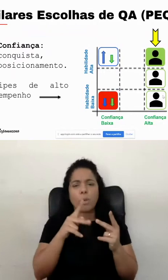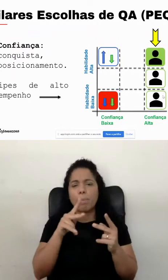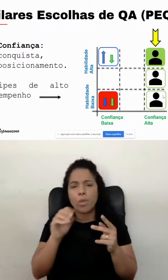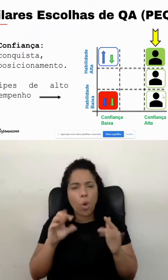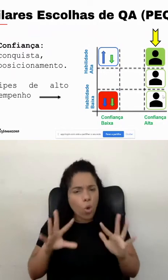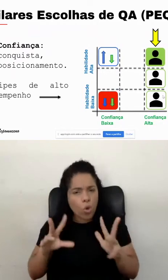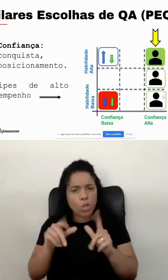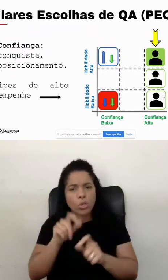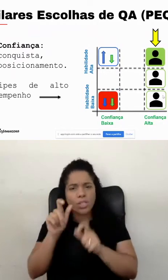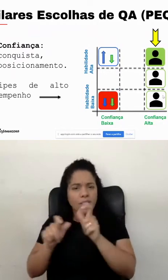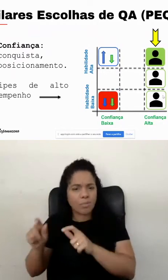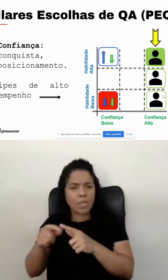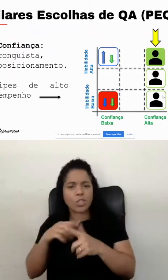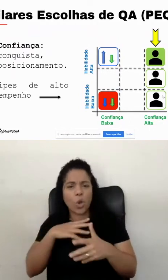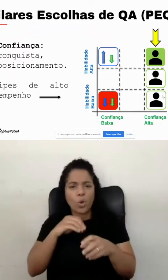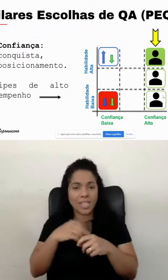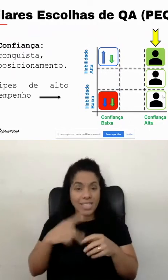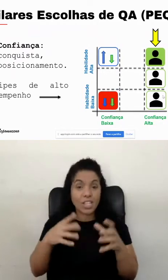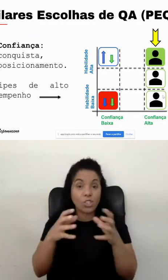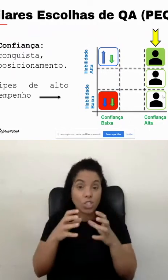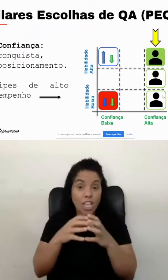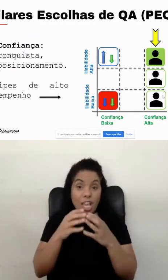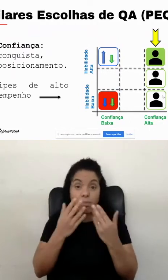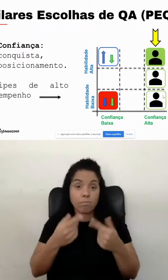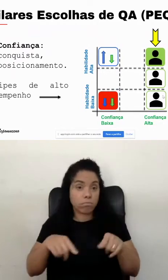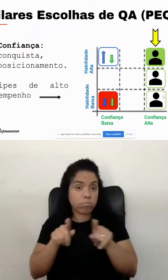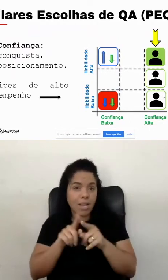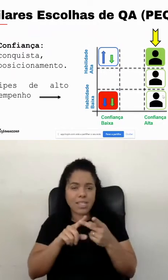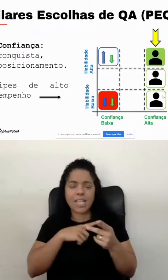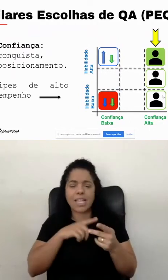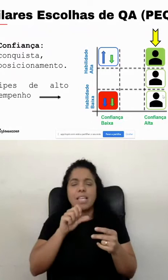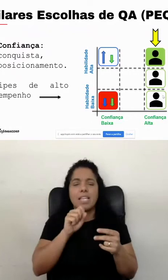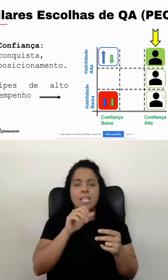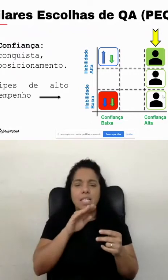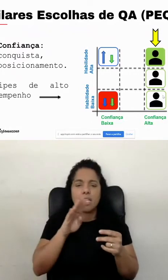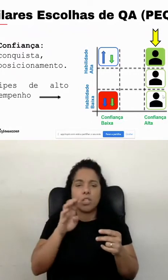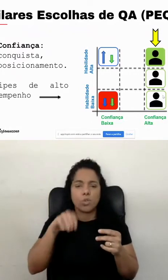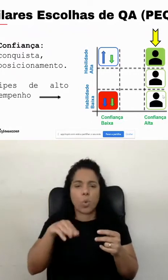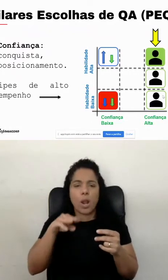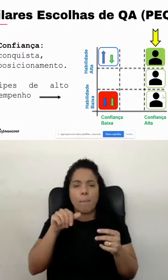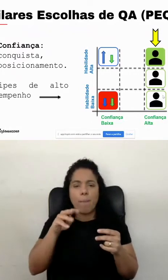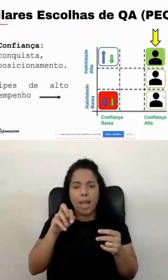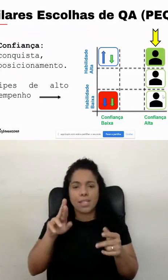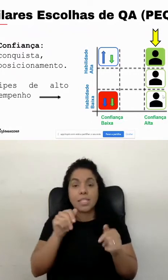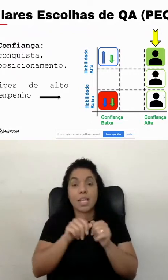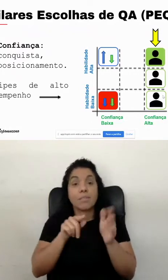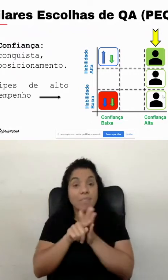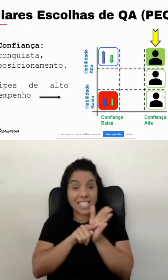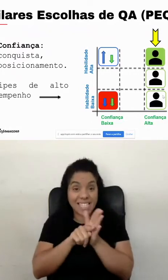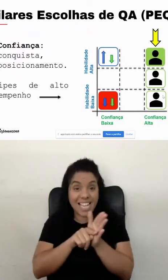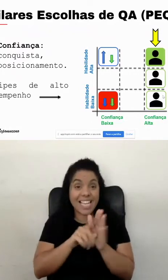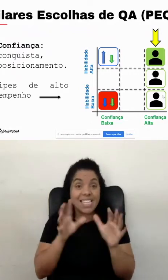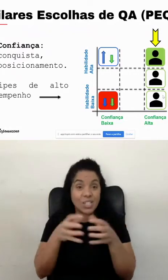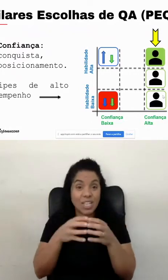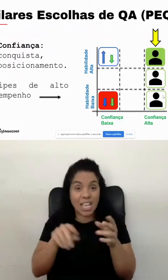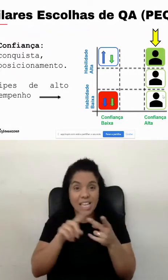aquelas pessoas que estão ali do time, da parceria com o Scrum Master. E foi feita uma pesquisa aí com a equipe